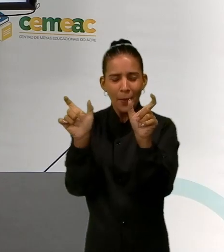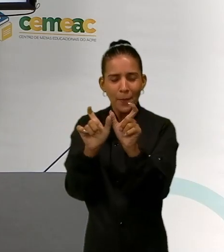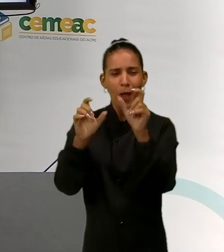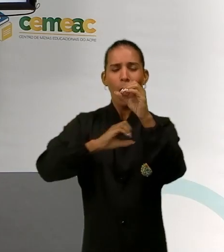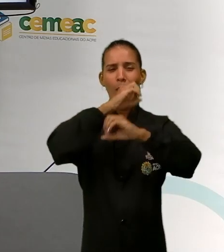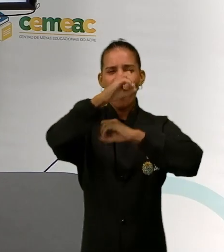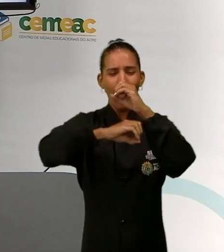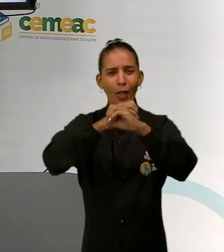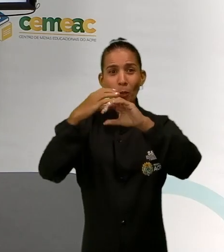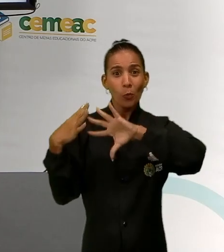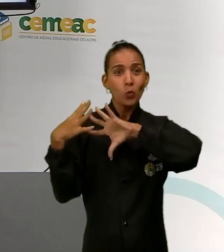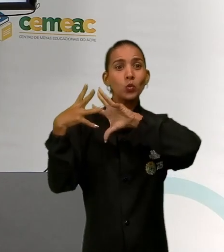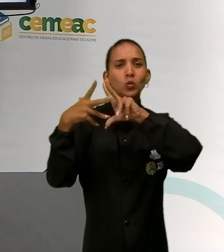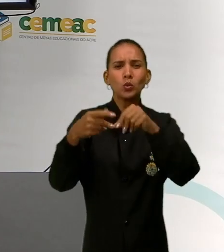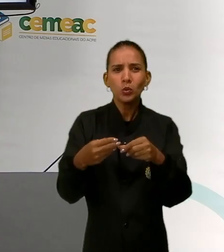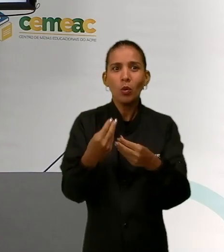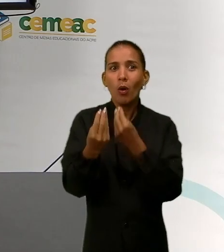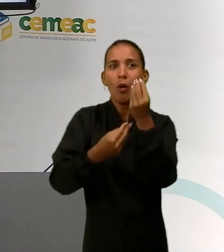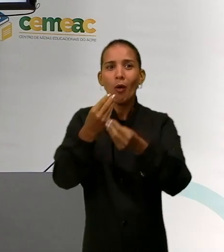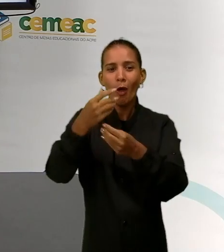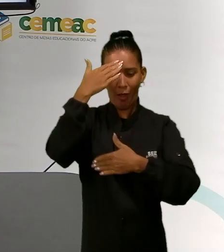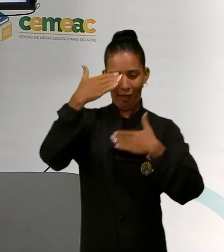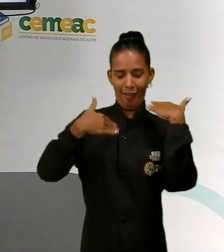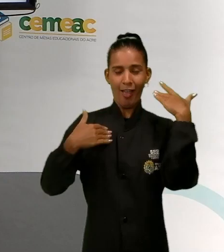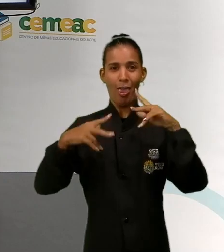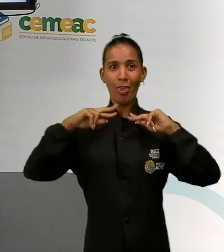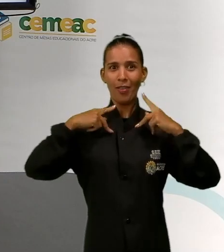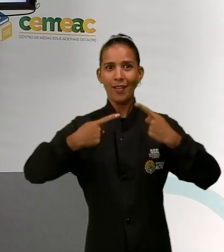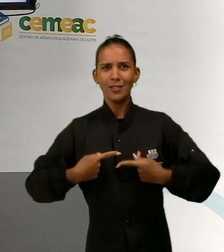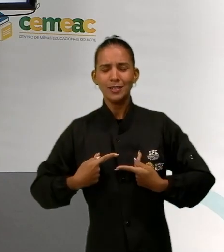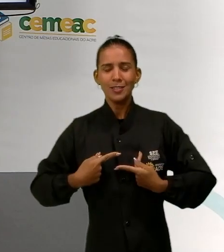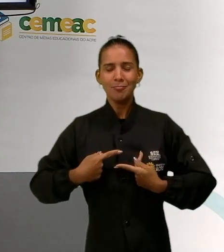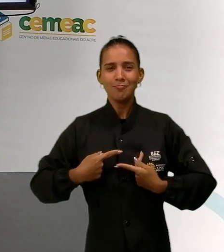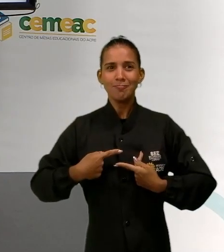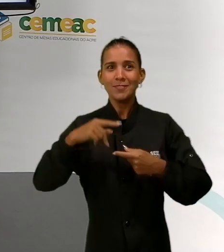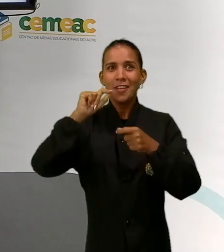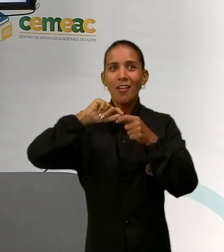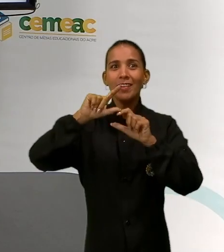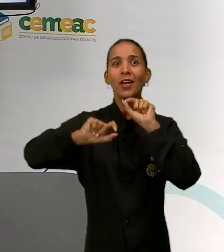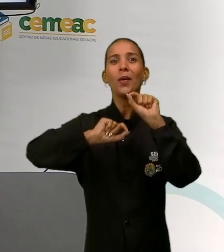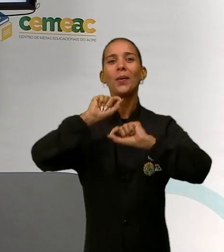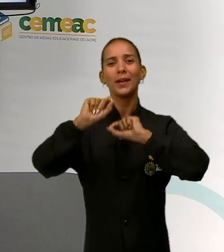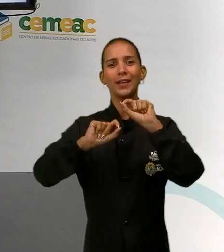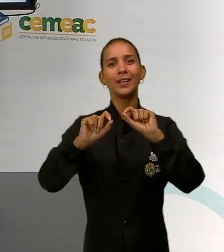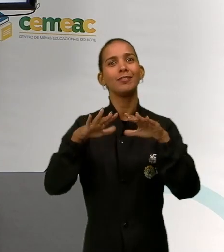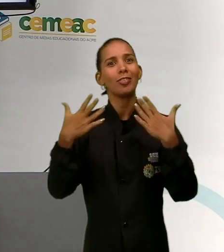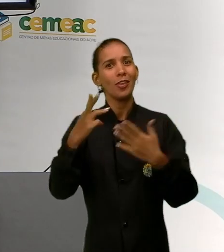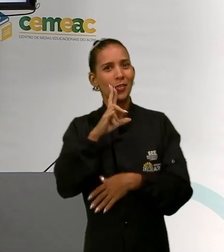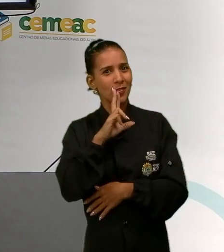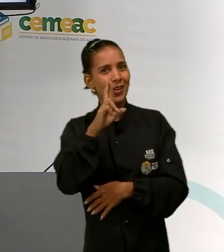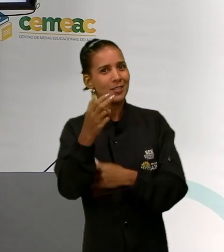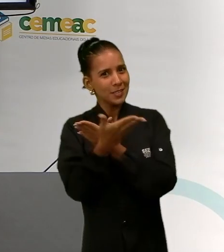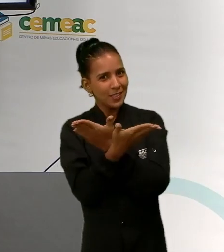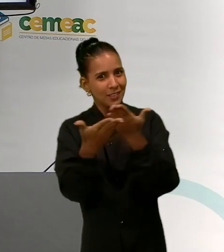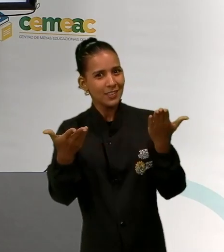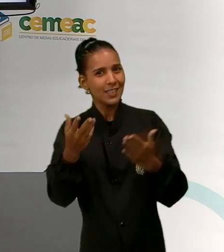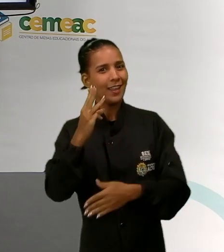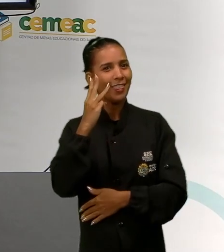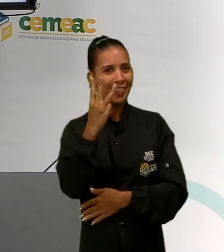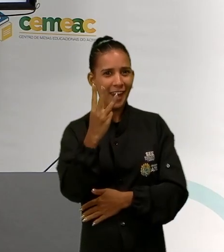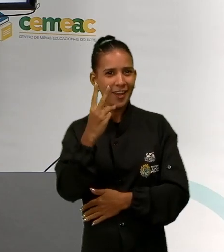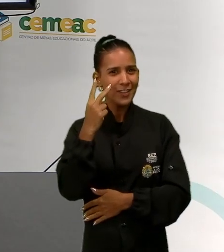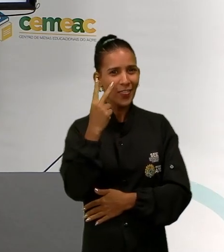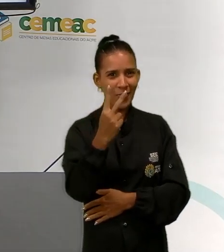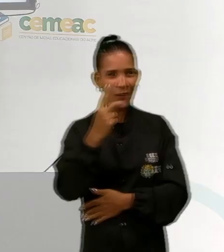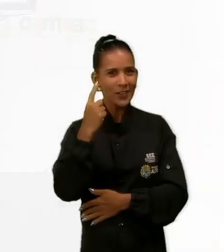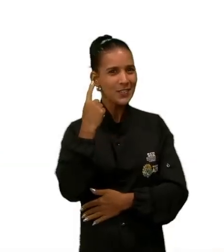existe? Já pensou do que você é formado e do que você é feito? Então, vou dar aqui a resposta para vocês em 3,